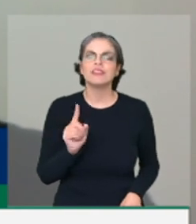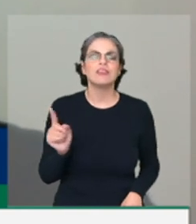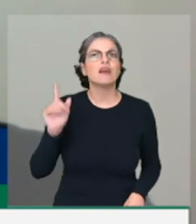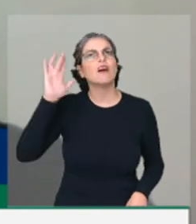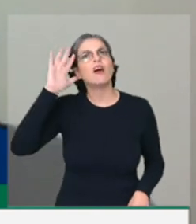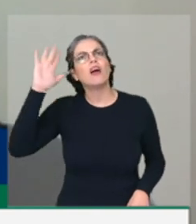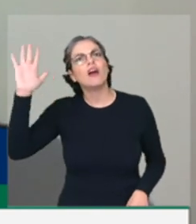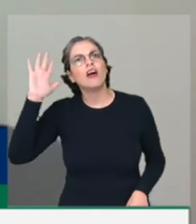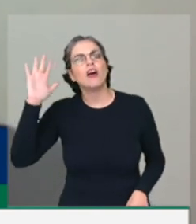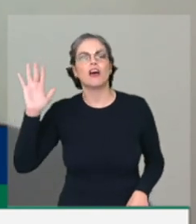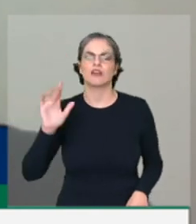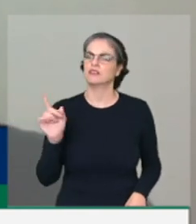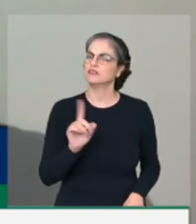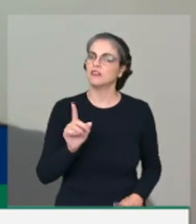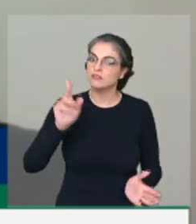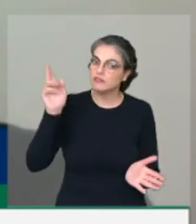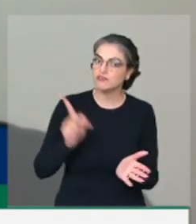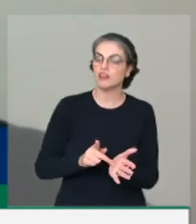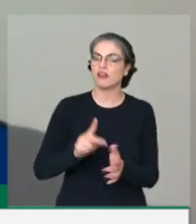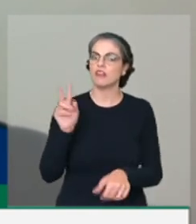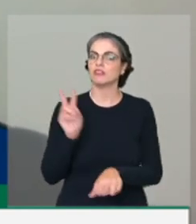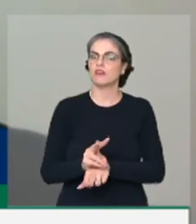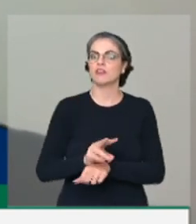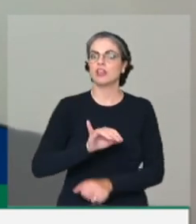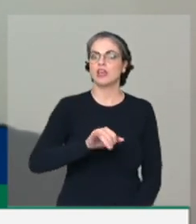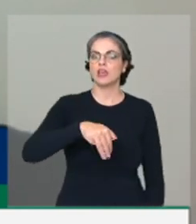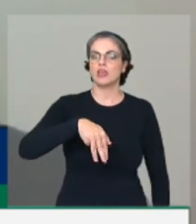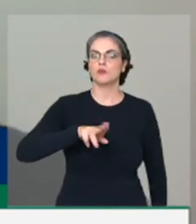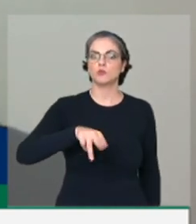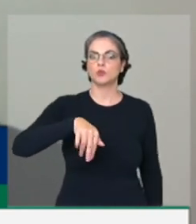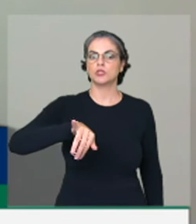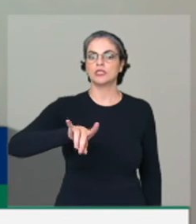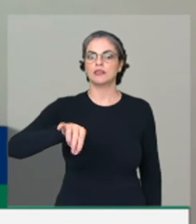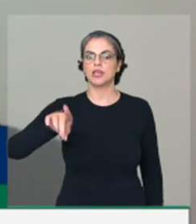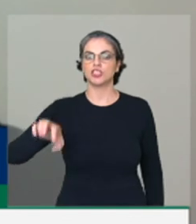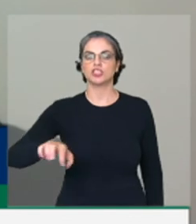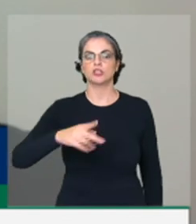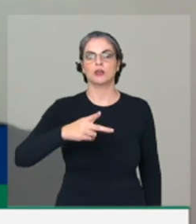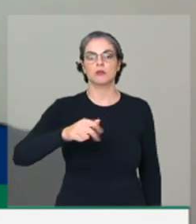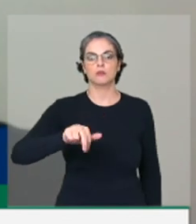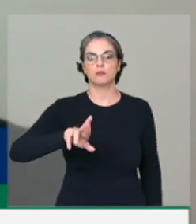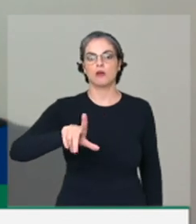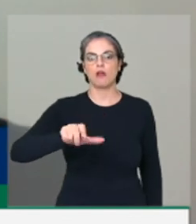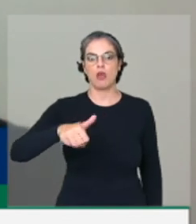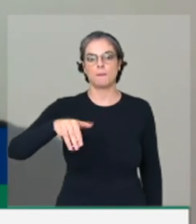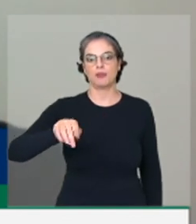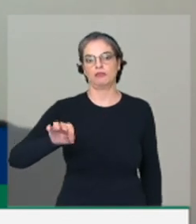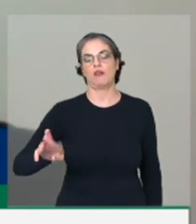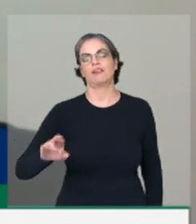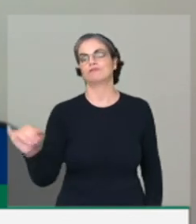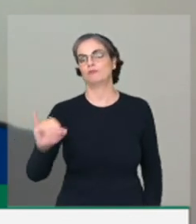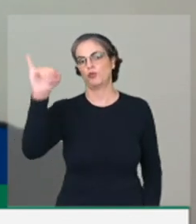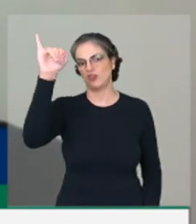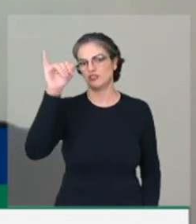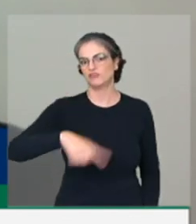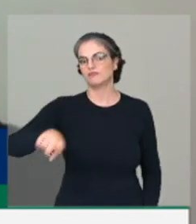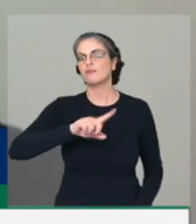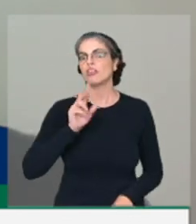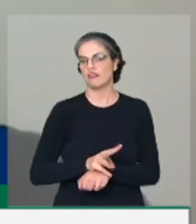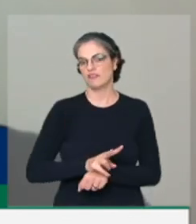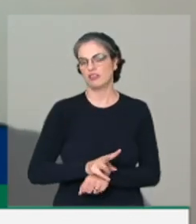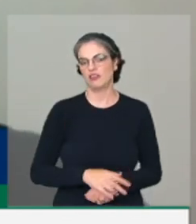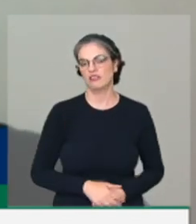maneira alguma a imunidade parlamentar. Por mais absurda que seja a fala, aquela fala no outro dia já tem um outro tipo